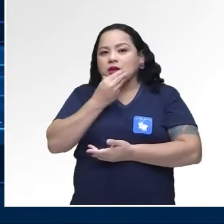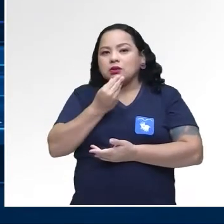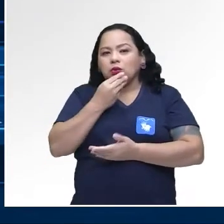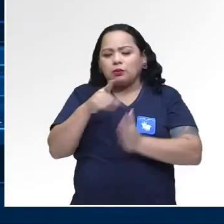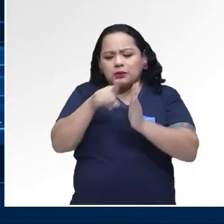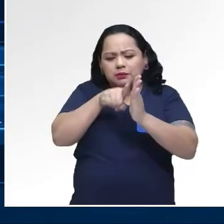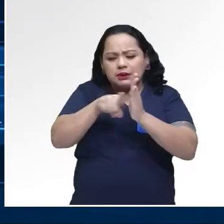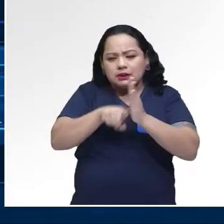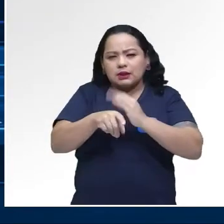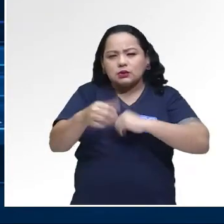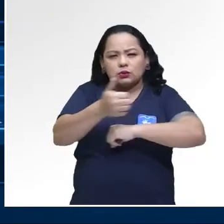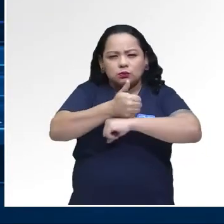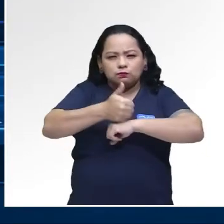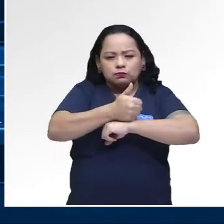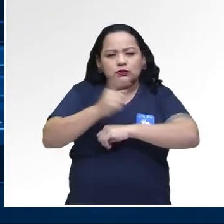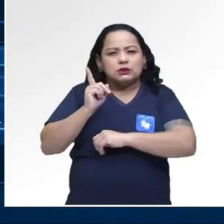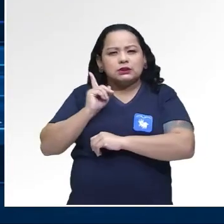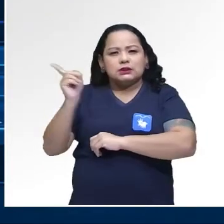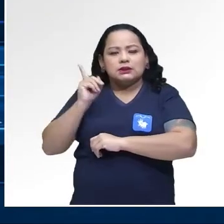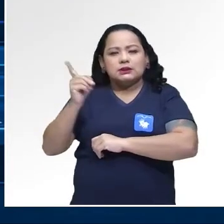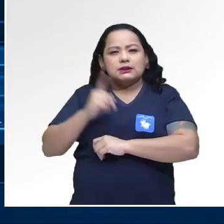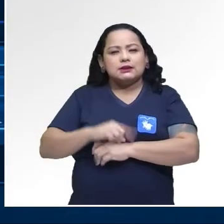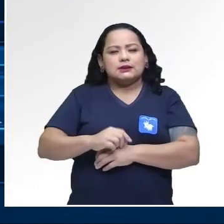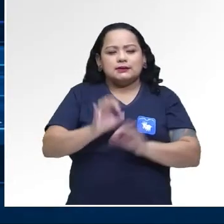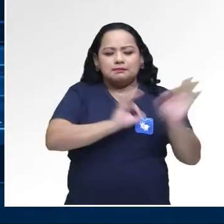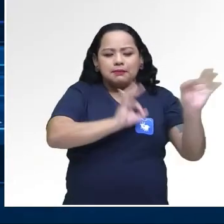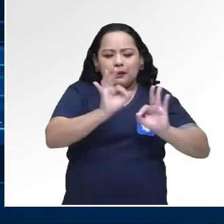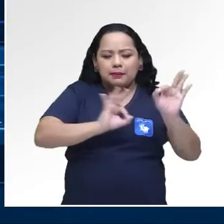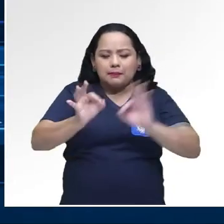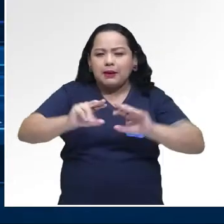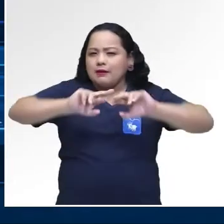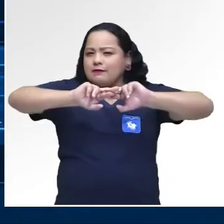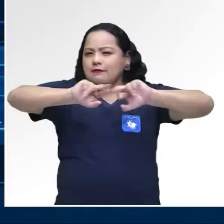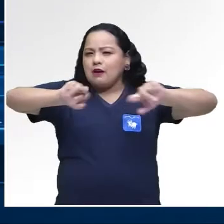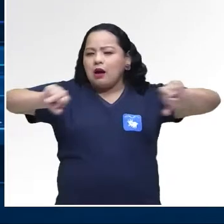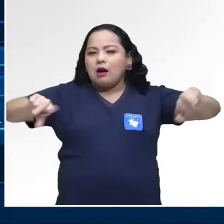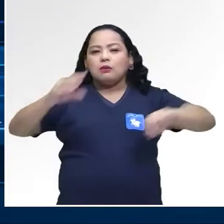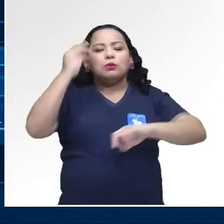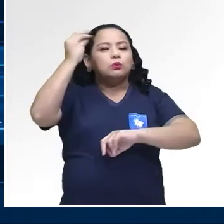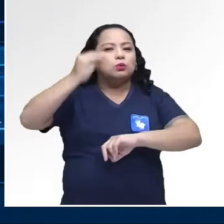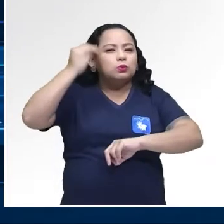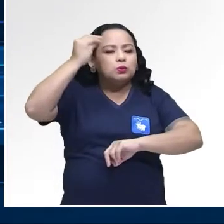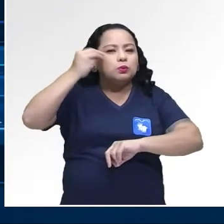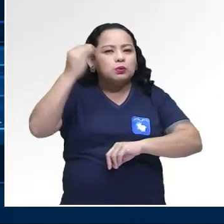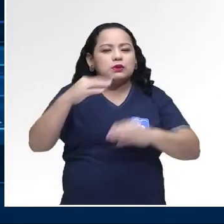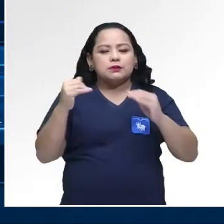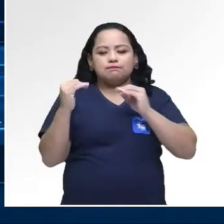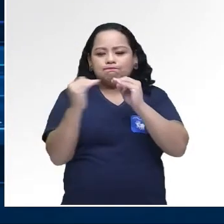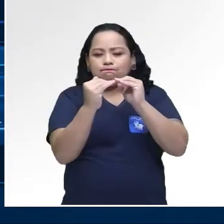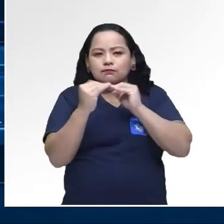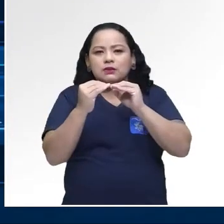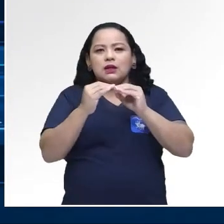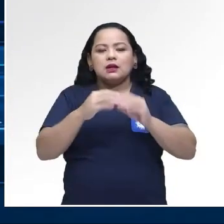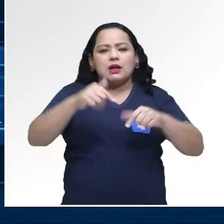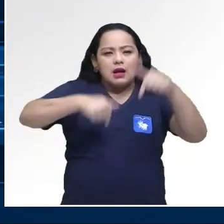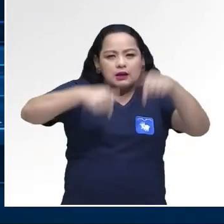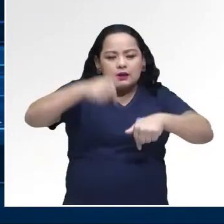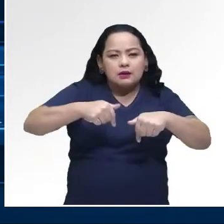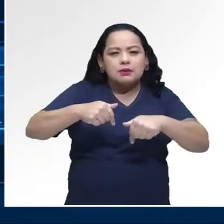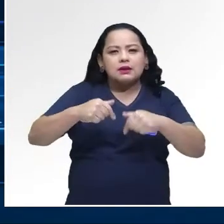físico, o Michael, ele realizou diversos experimentos relacionados à química,